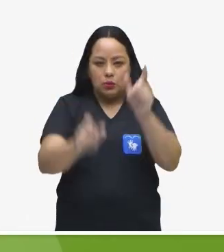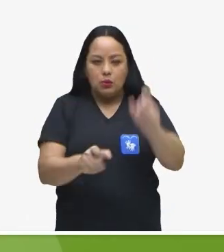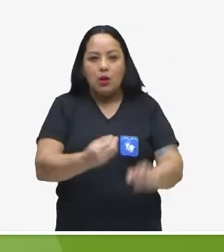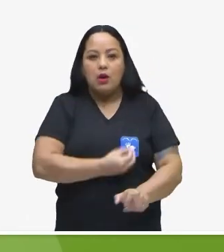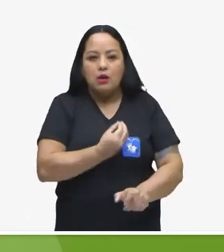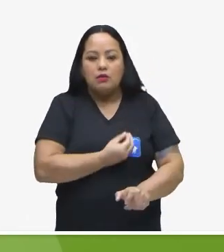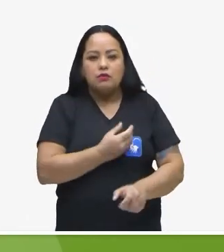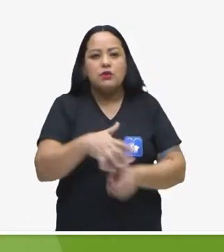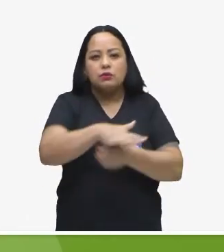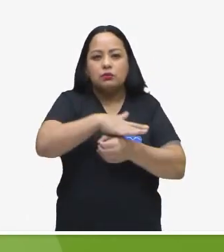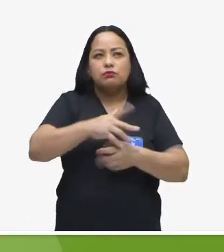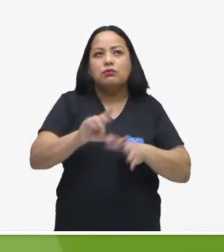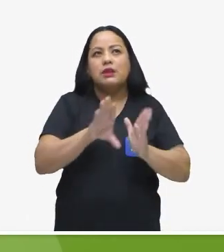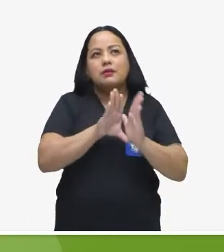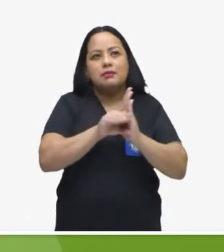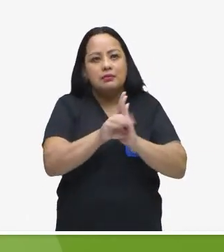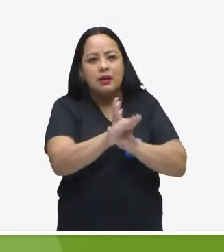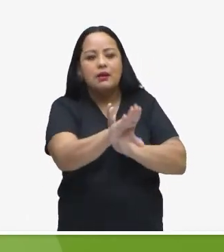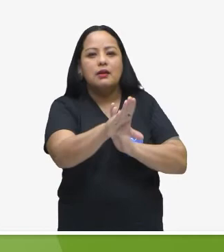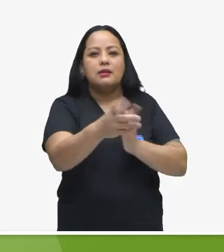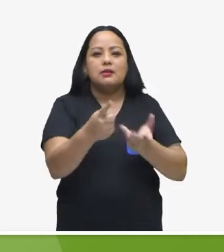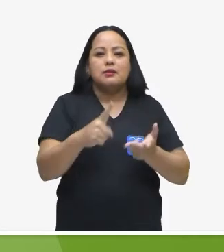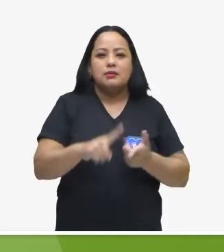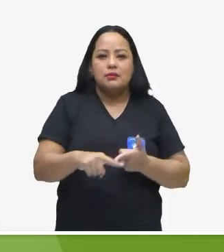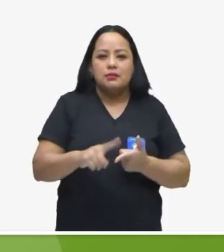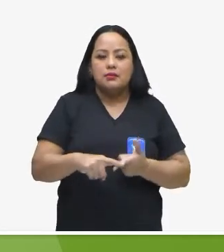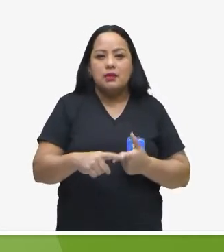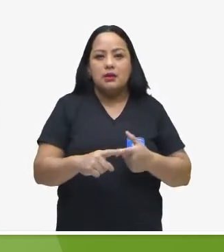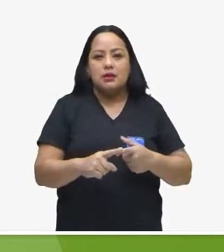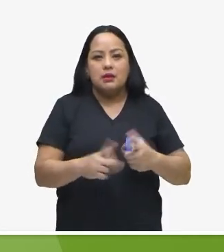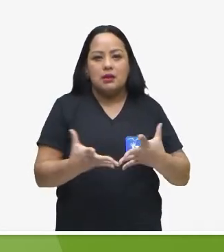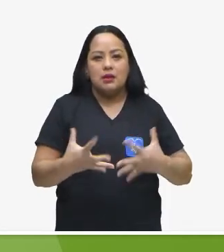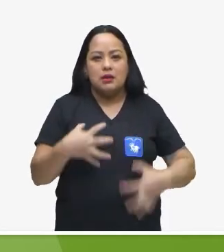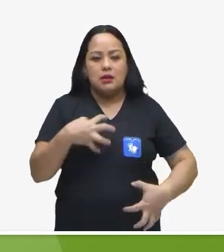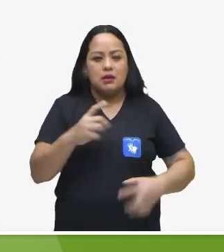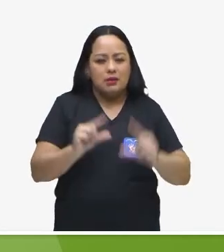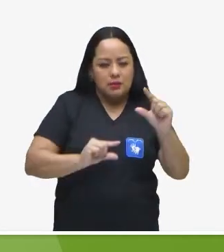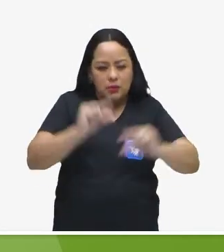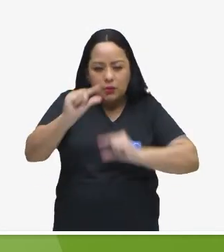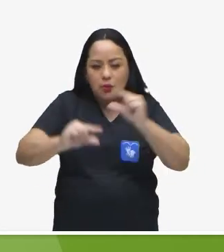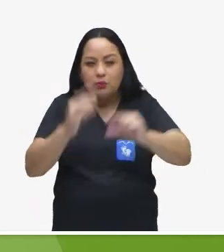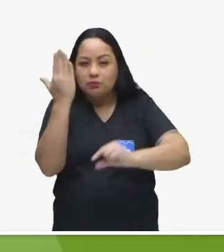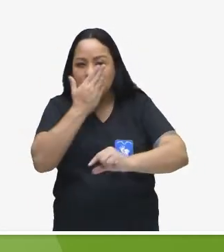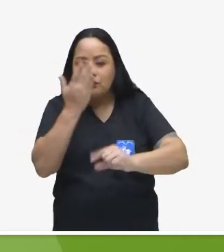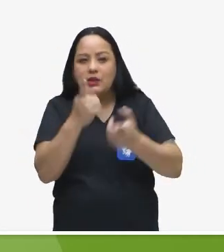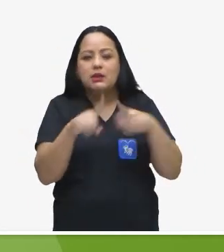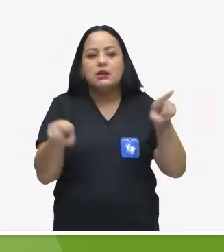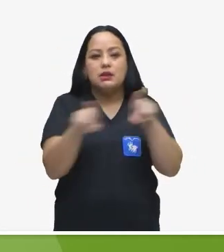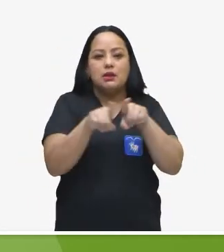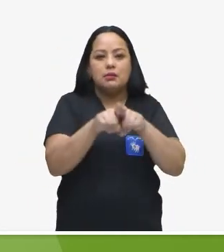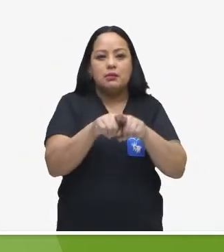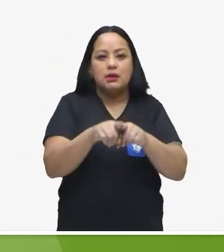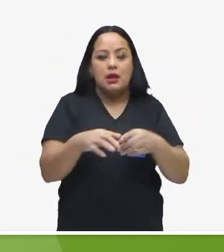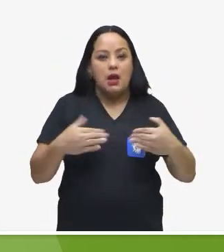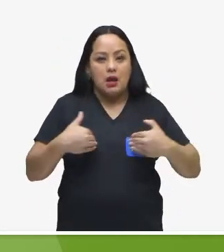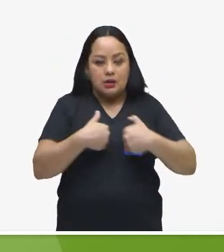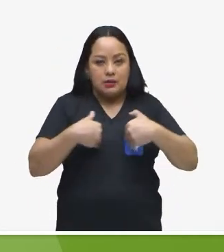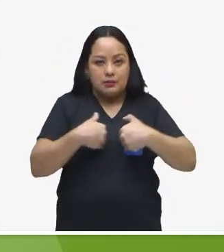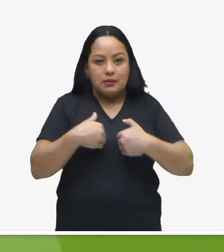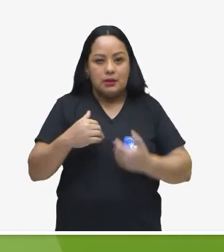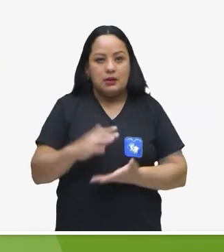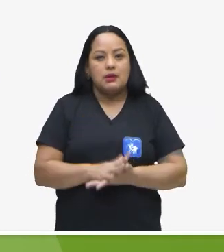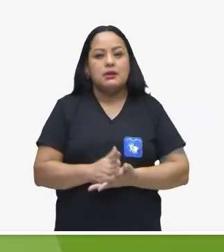Desde bactérias, né? Que são organismos que a gente não consegue ver a olho nu, até grandes animais de grande porte,